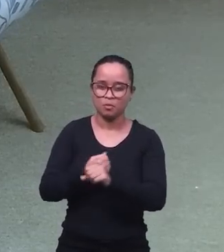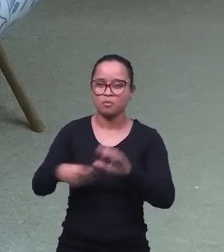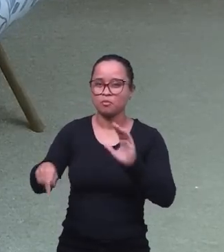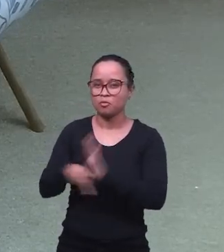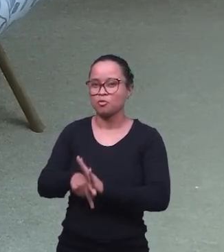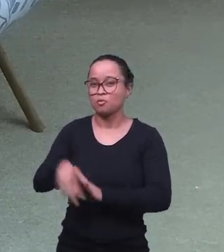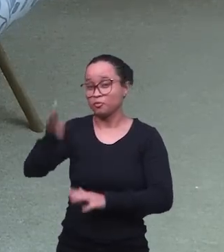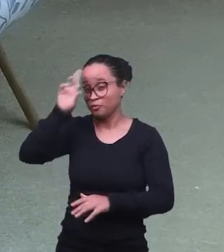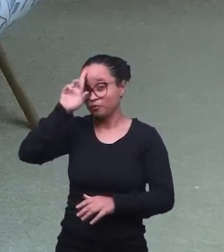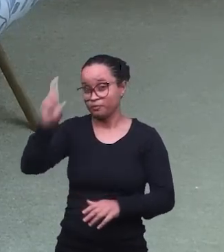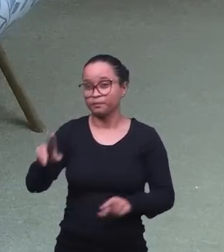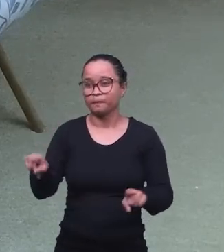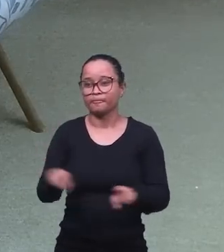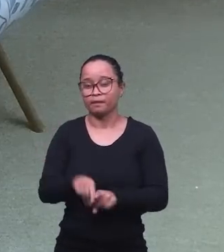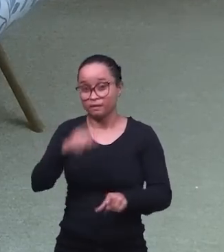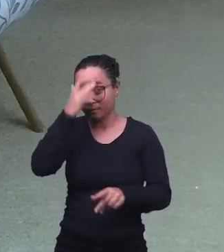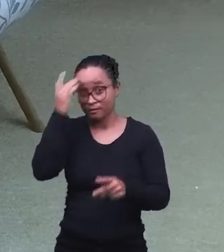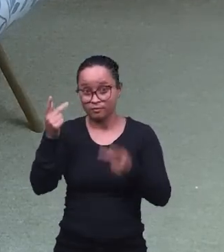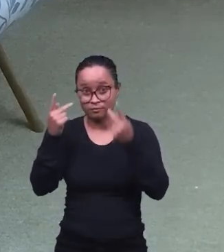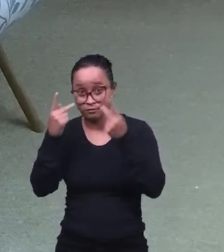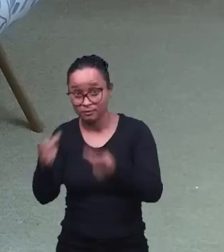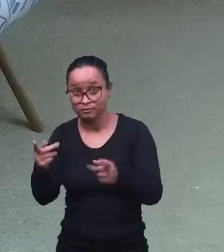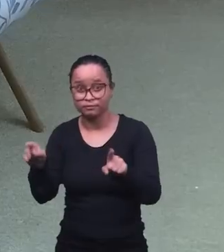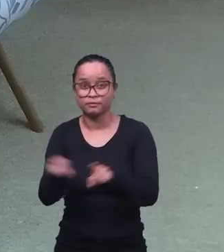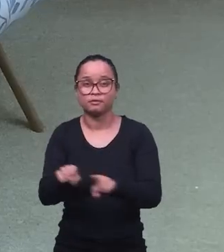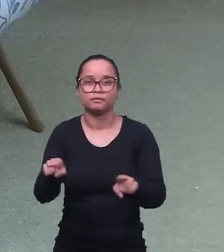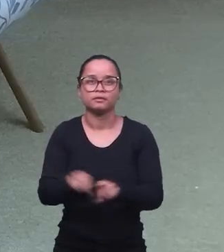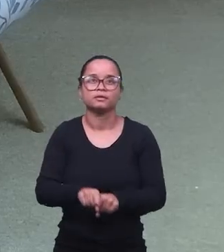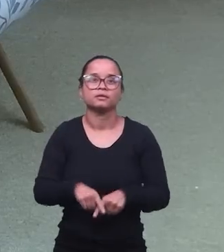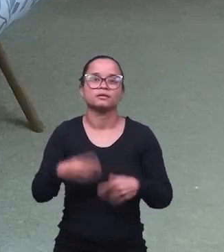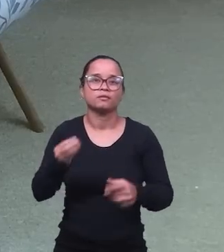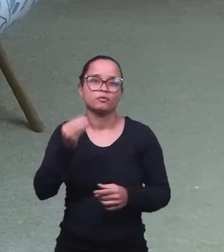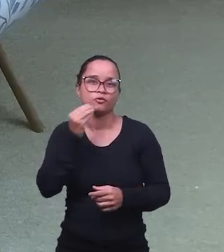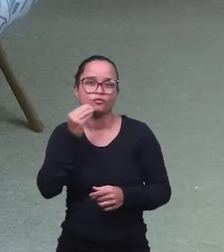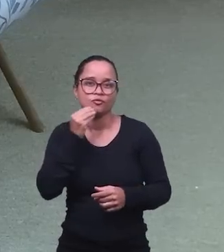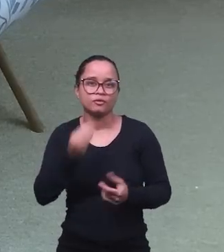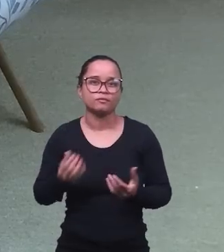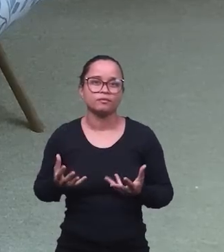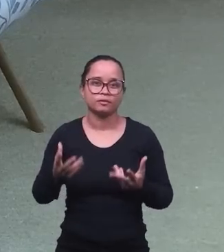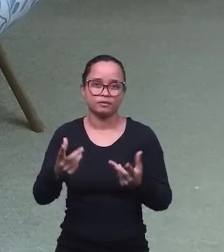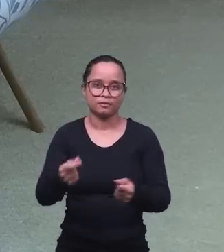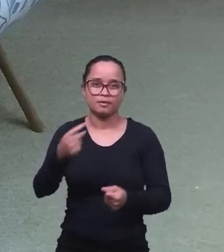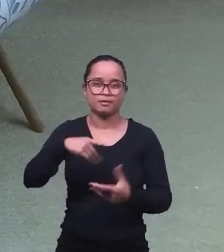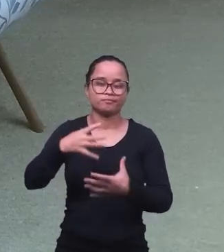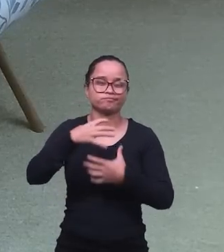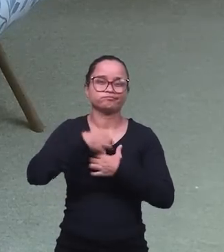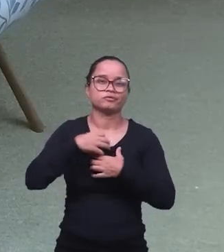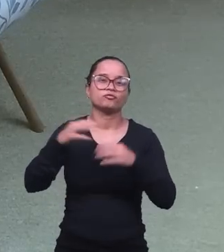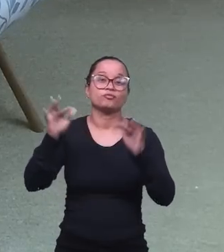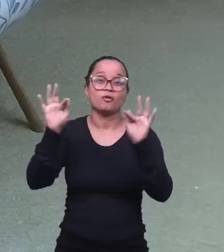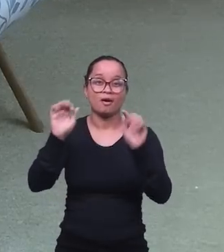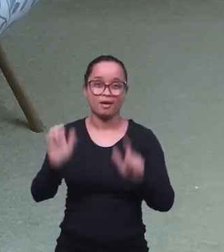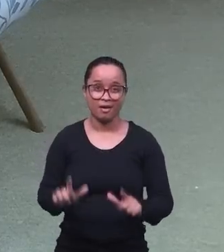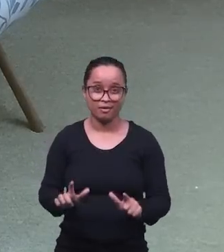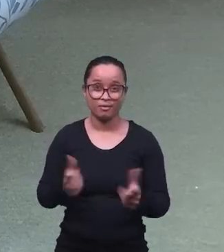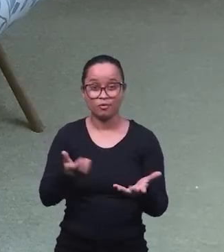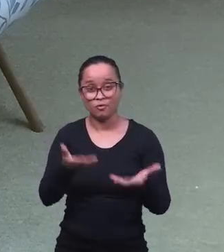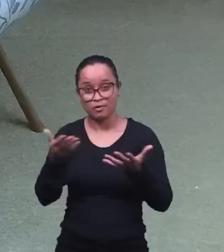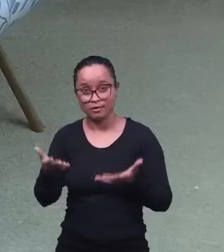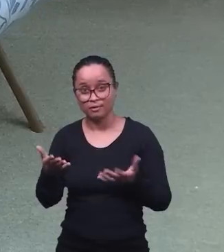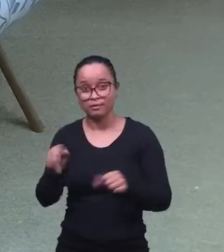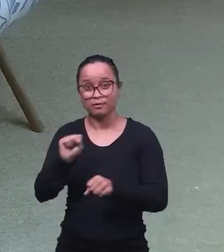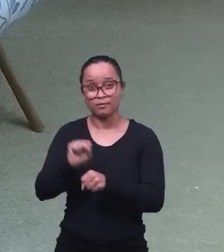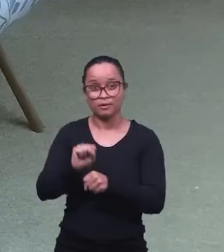obra do Senhor, para os visitantes também, né? Que Sim. assistem também. Então é uma oportunidade muito grande. Nós ficamos muito felizes Que por bom. este